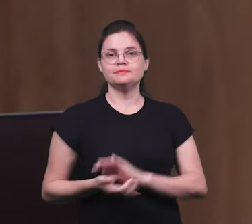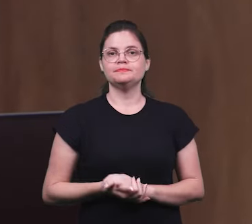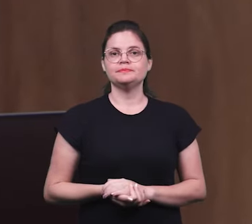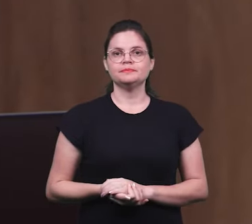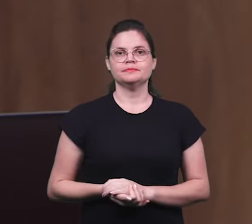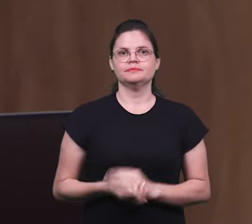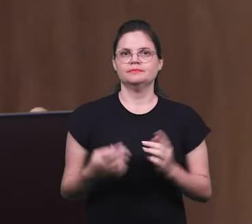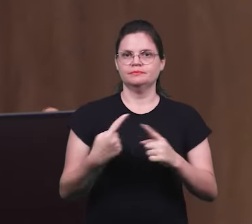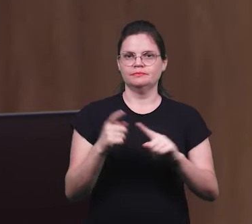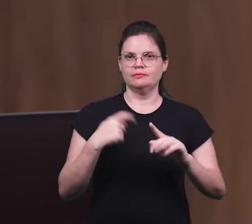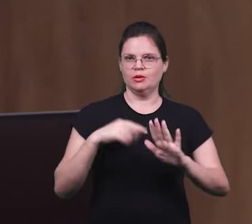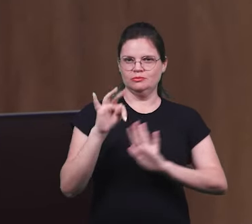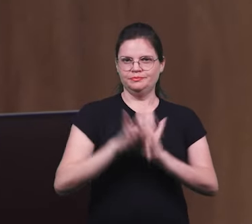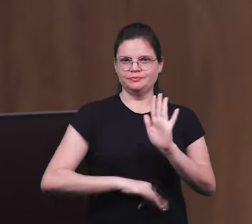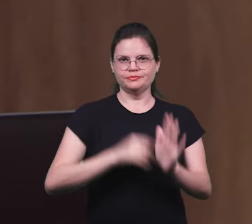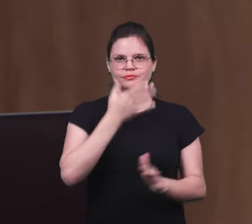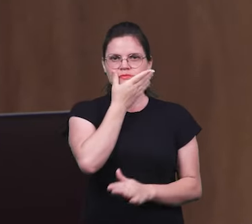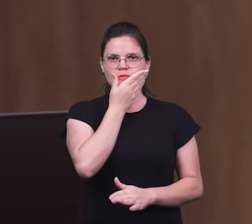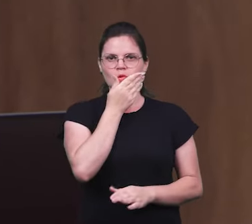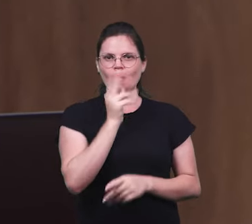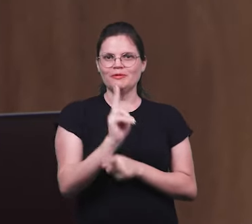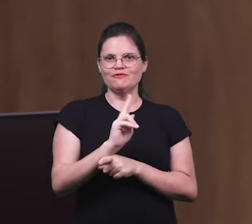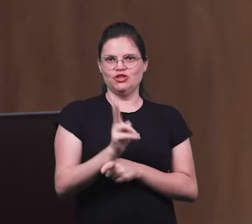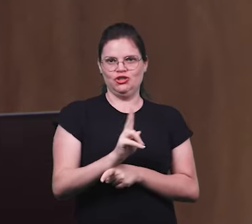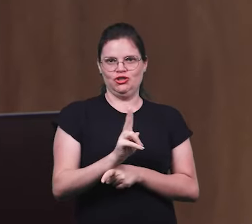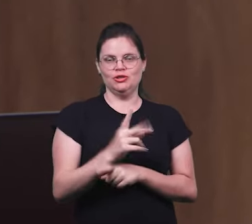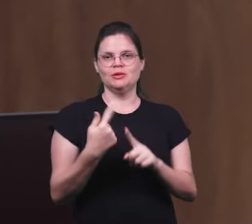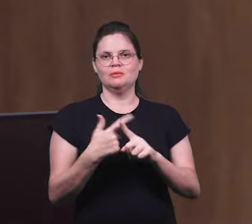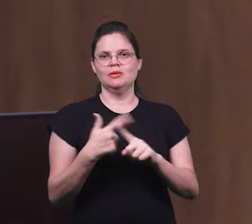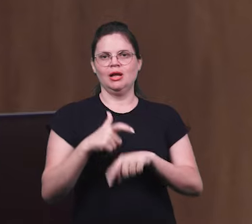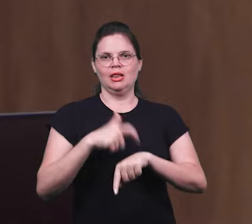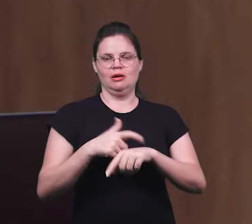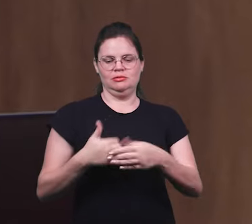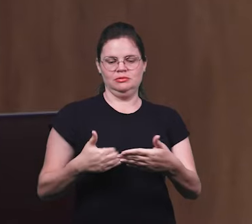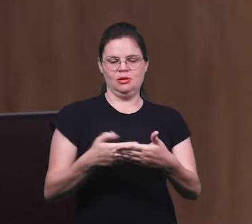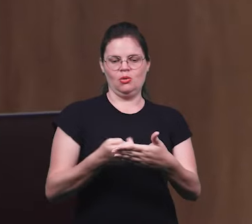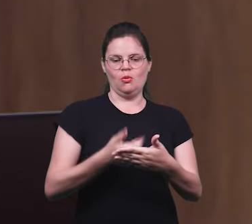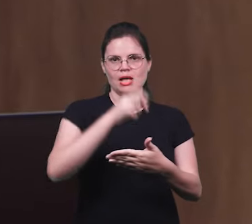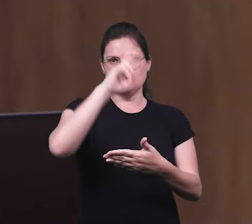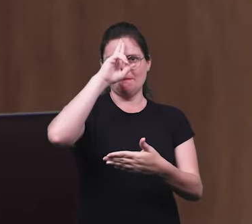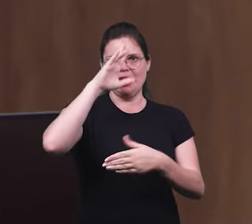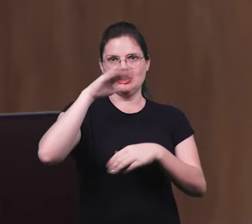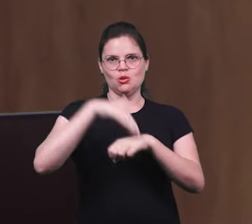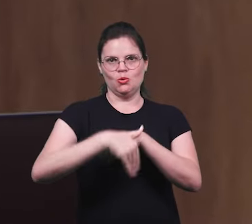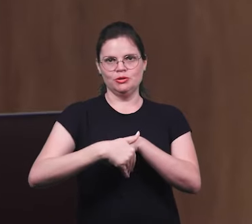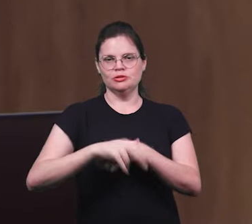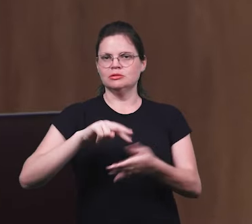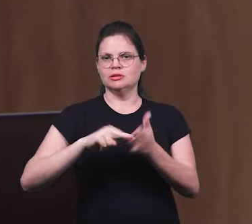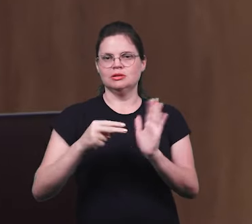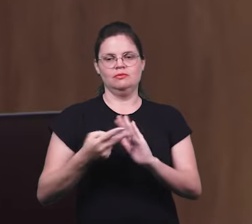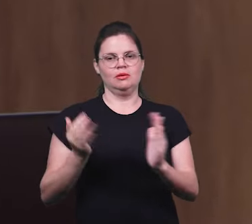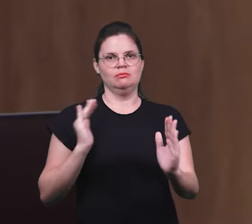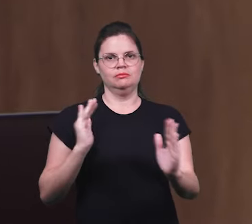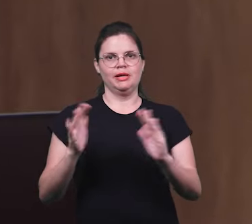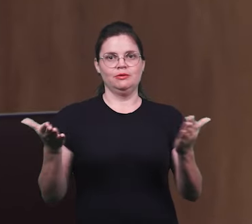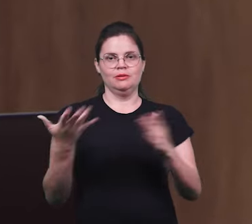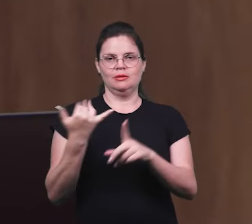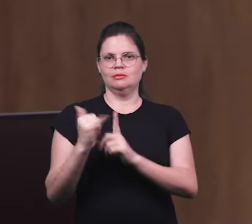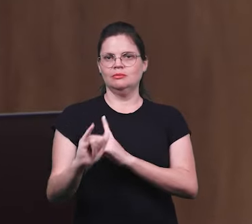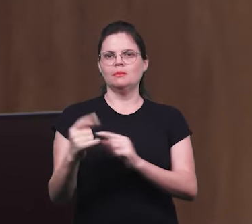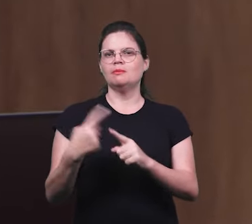aqui do carcereiro, que é um texto muito conhecido, quando se fala perto da meia-noite, né? Que é o momento profético que nós estamos vivendo. Perto